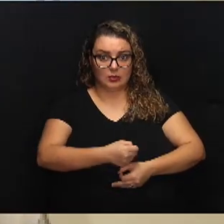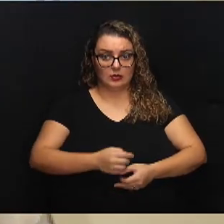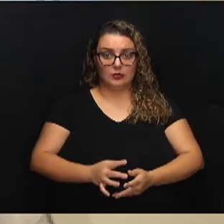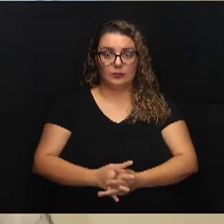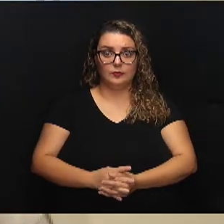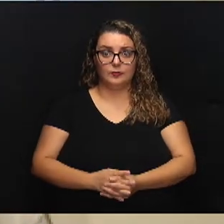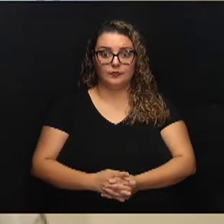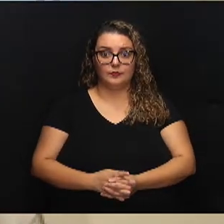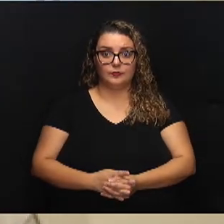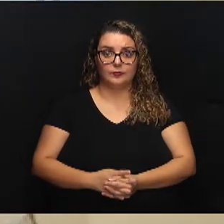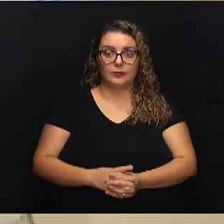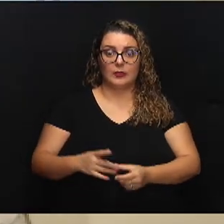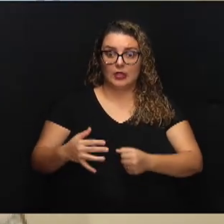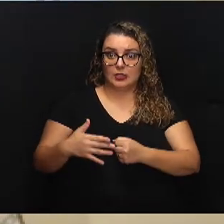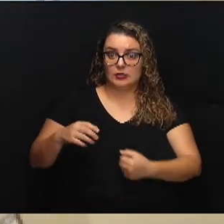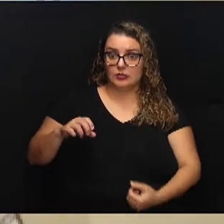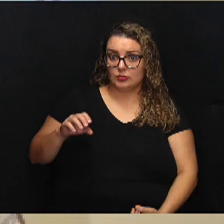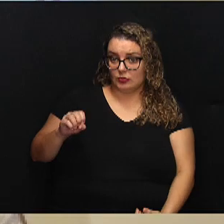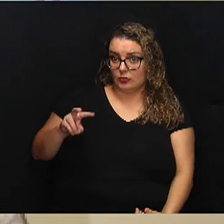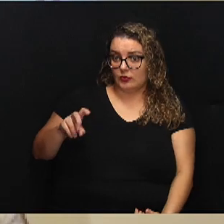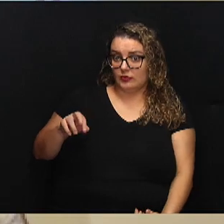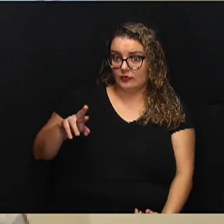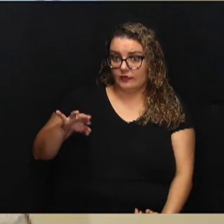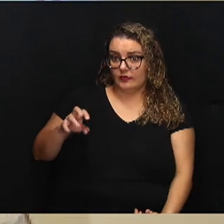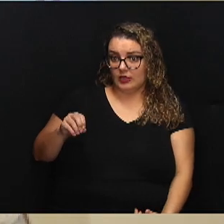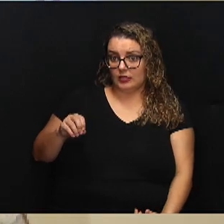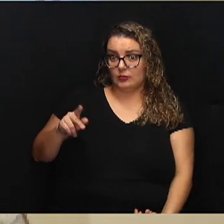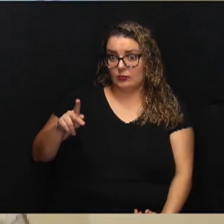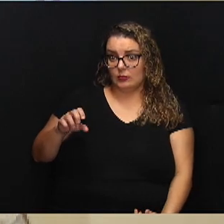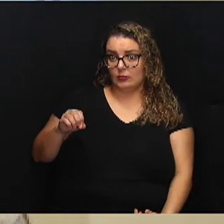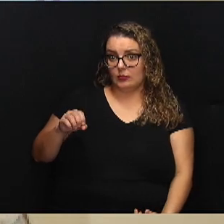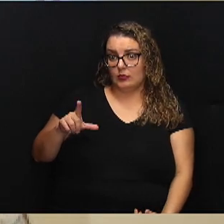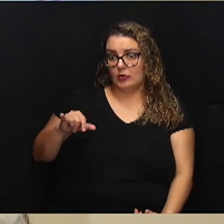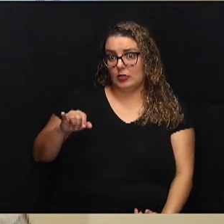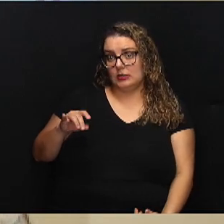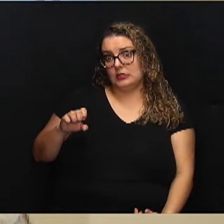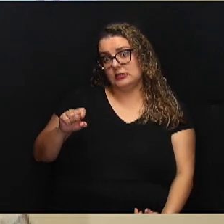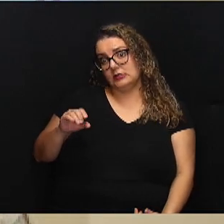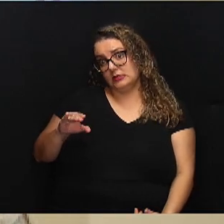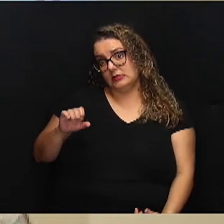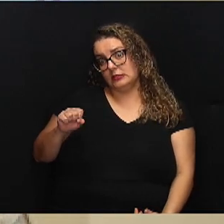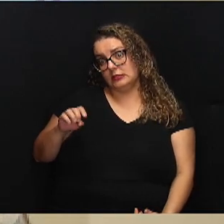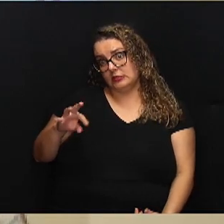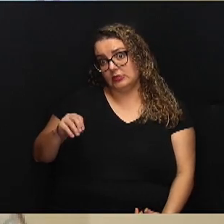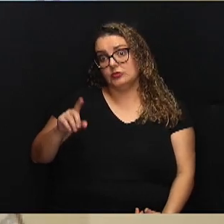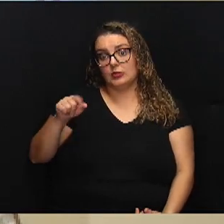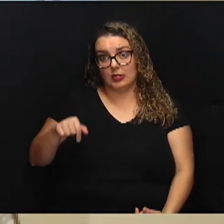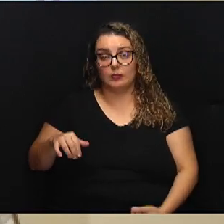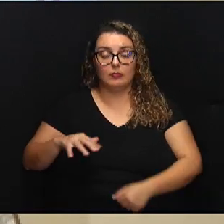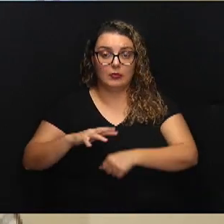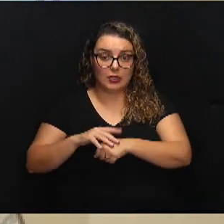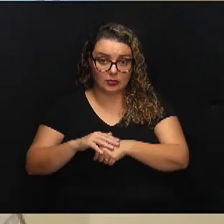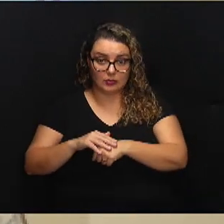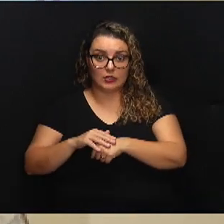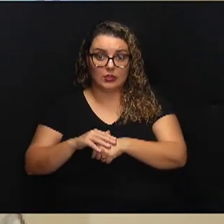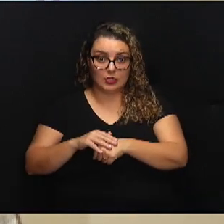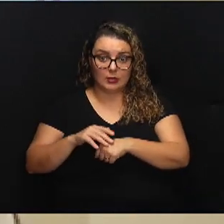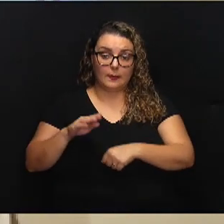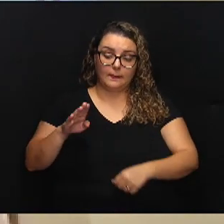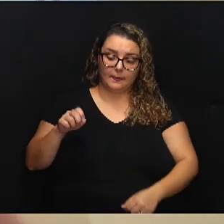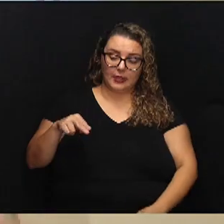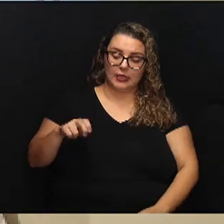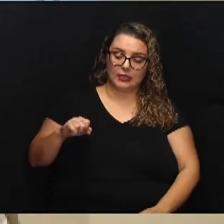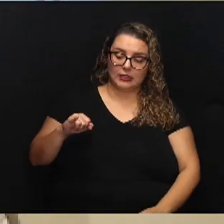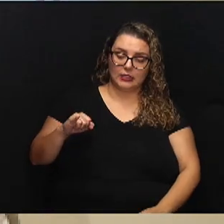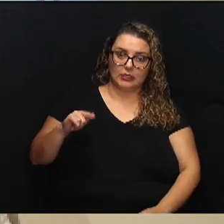A síndrome do ovário policístico, ela tem uma origem completamente benigna, é uma doença que gera múltiplos cistos